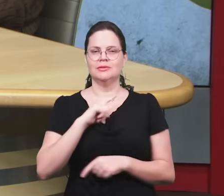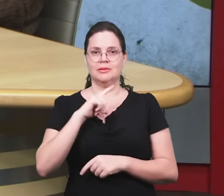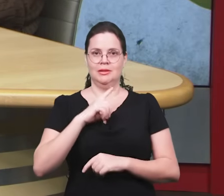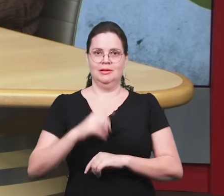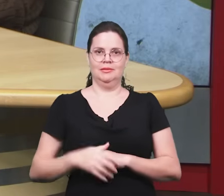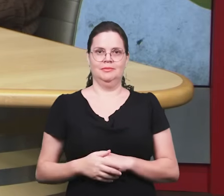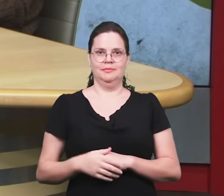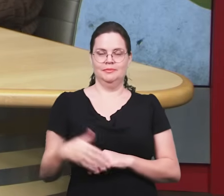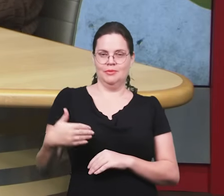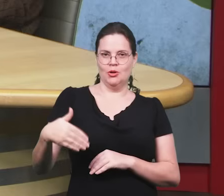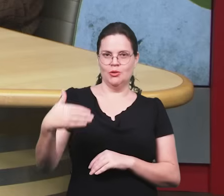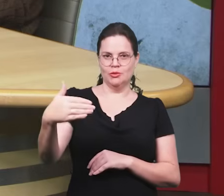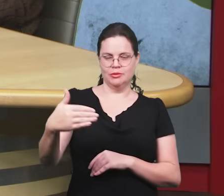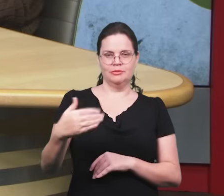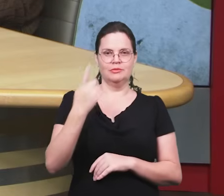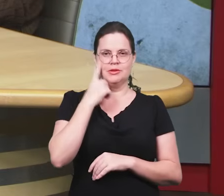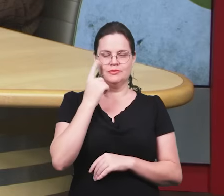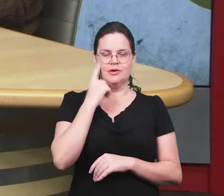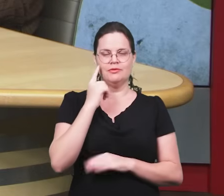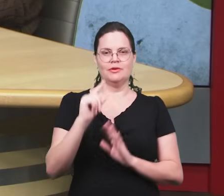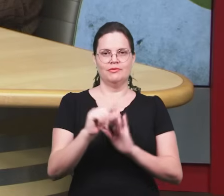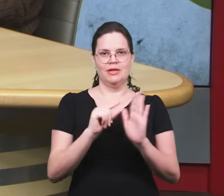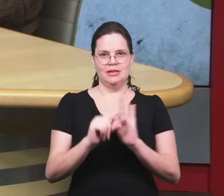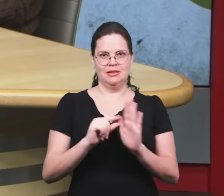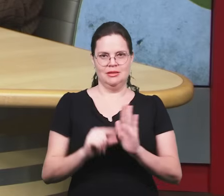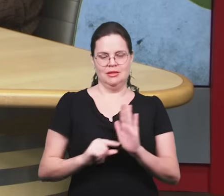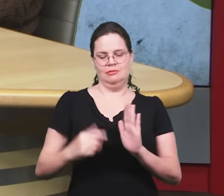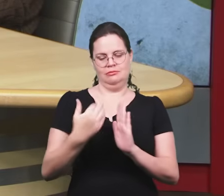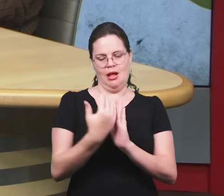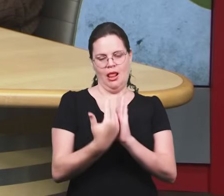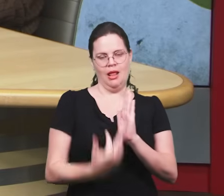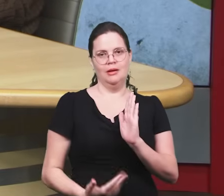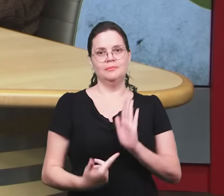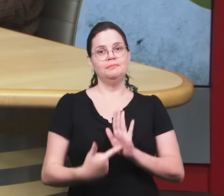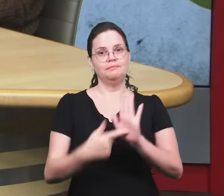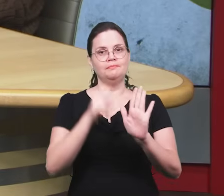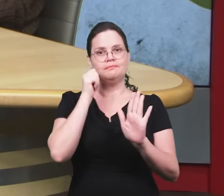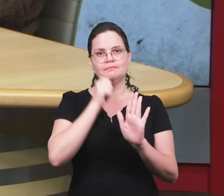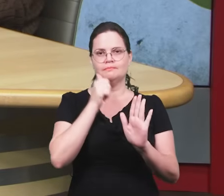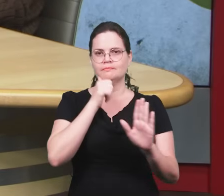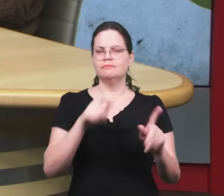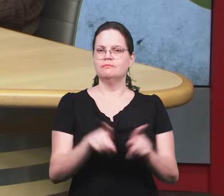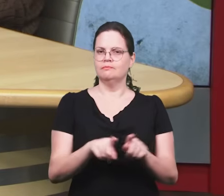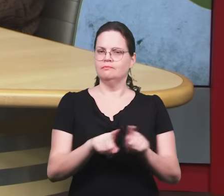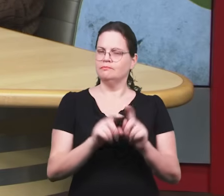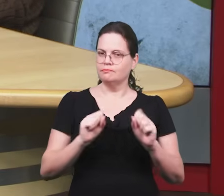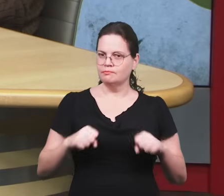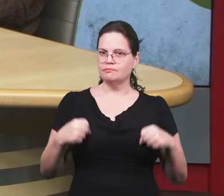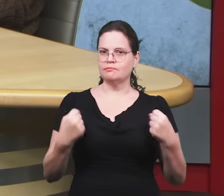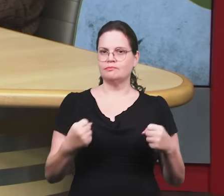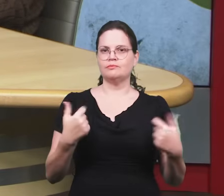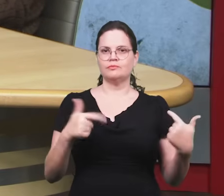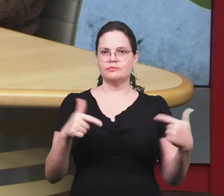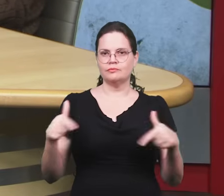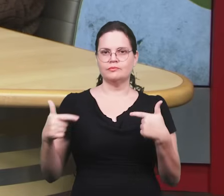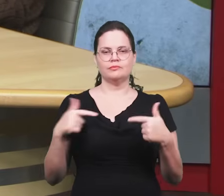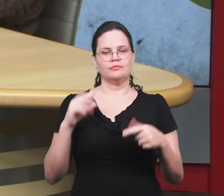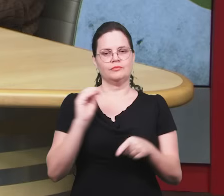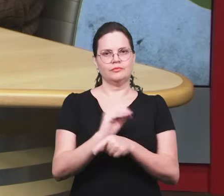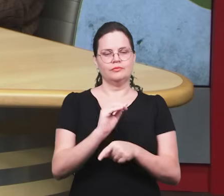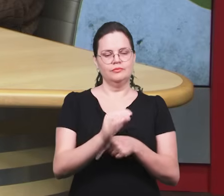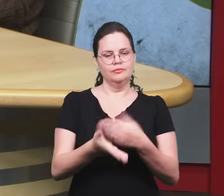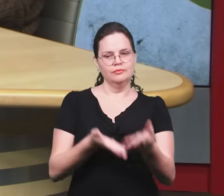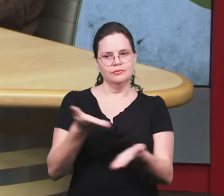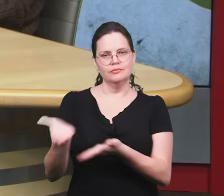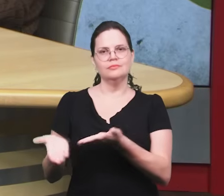dos próximos versículos que esta mulher também ela é dedicada ao cuidado, ao